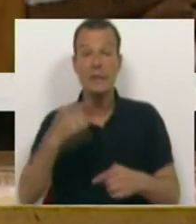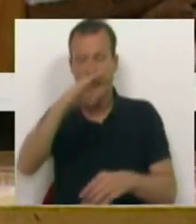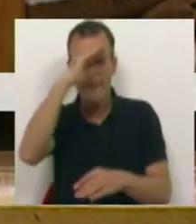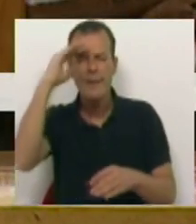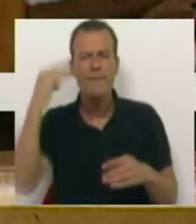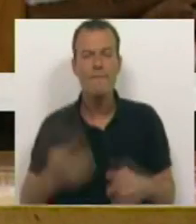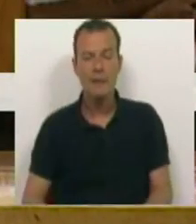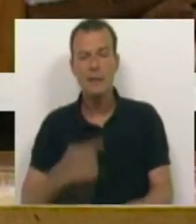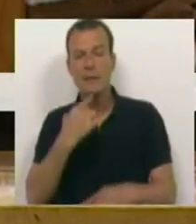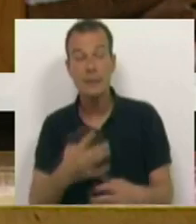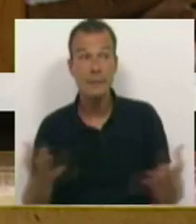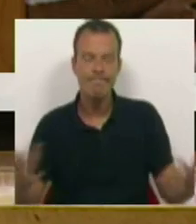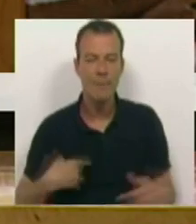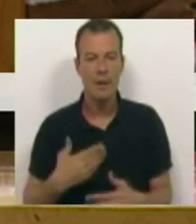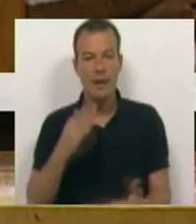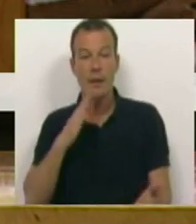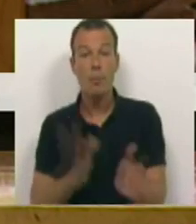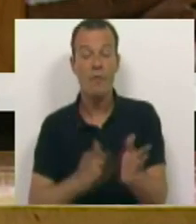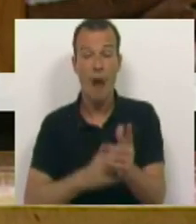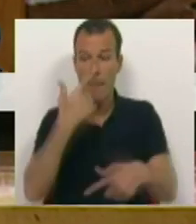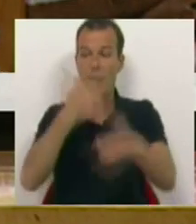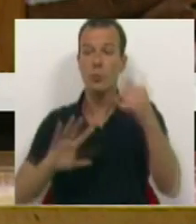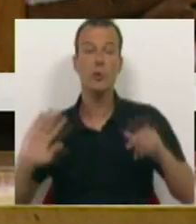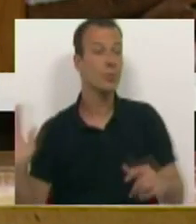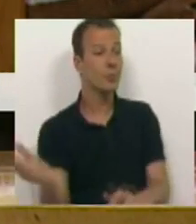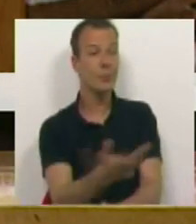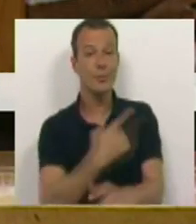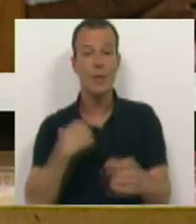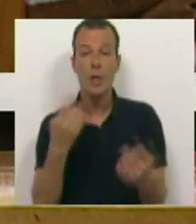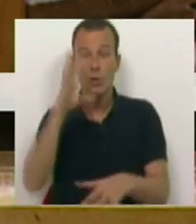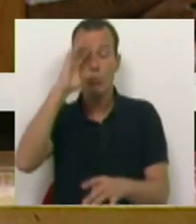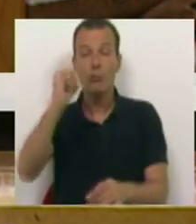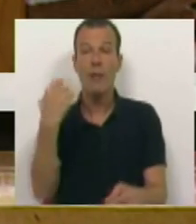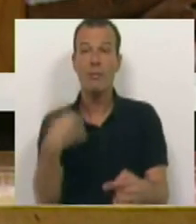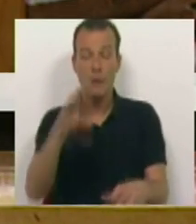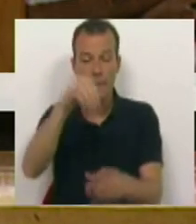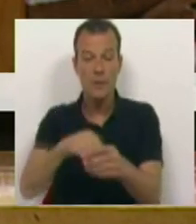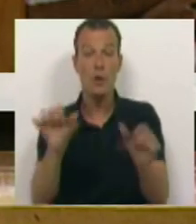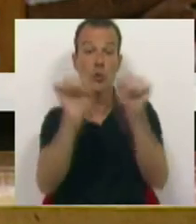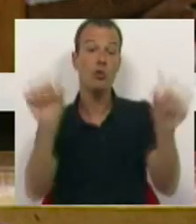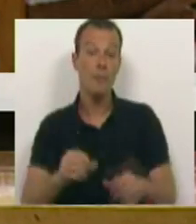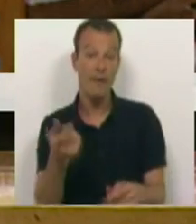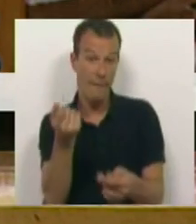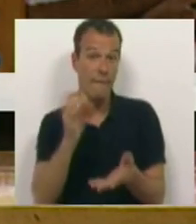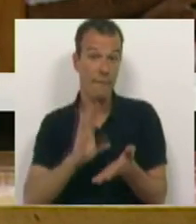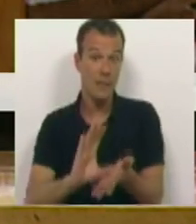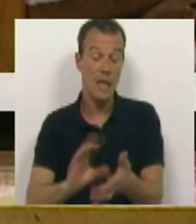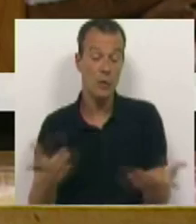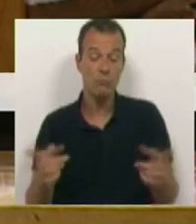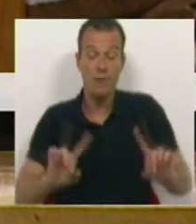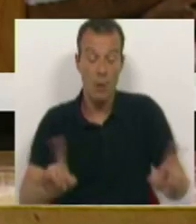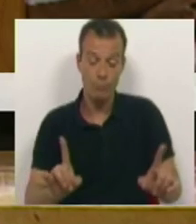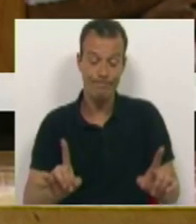difícil de justificar perante toda a gente que o Estado poderia ter uma tal participação no sistema financeiro. Não, Sr. Secretário de